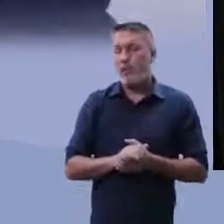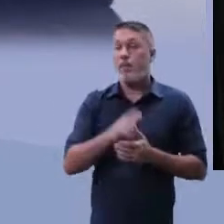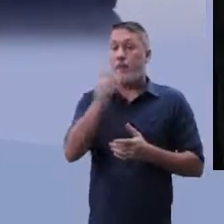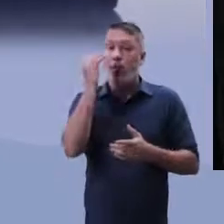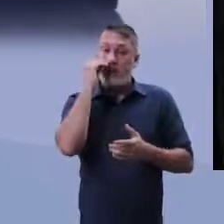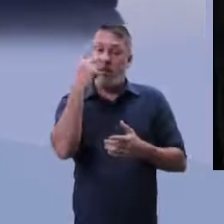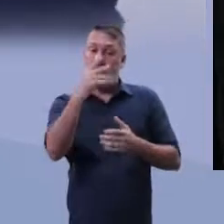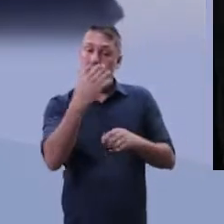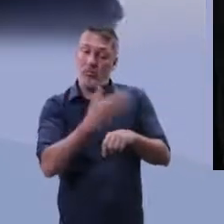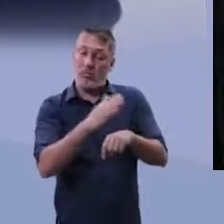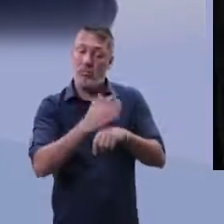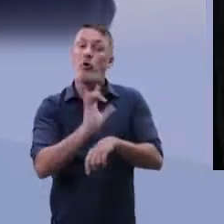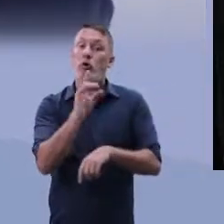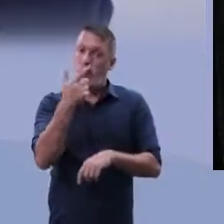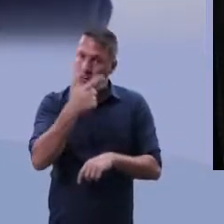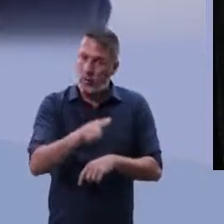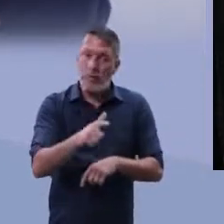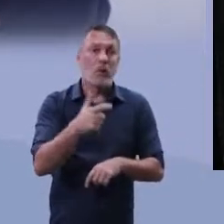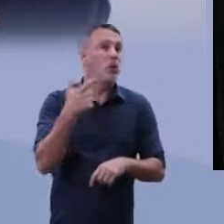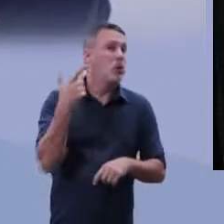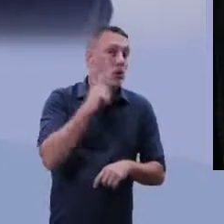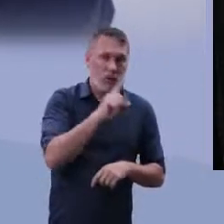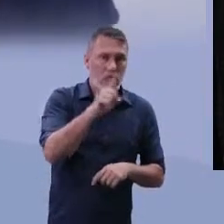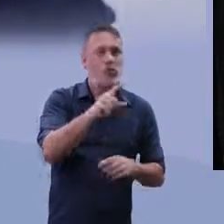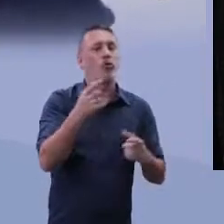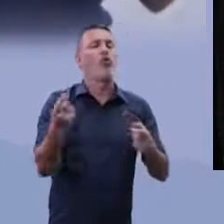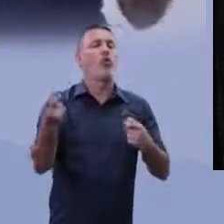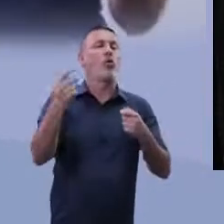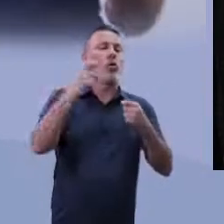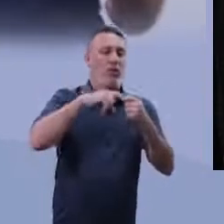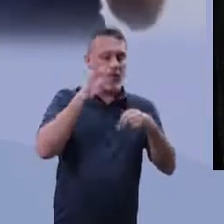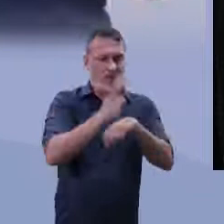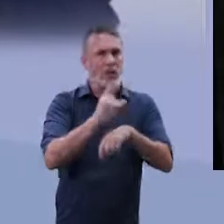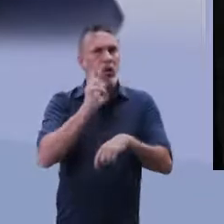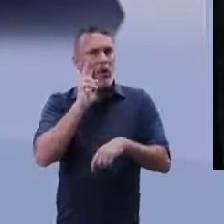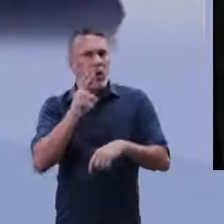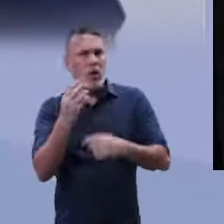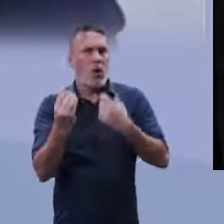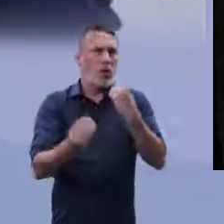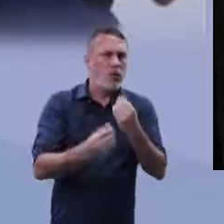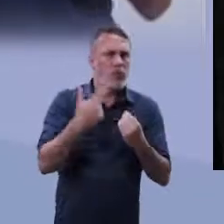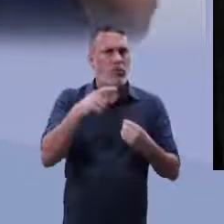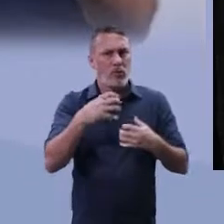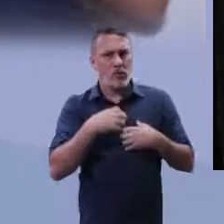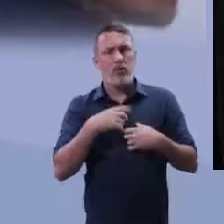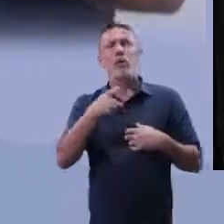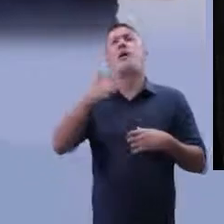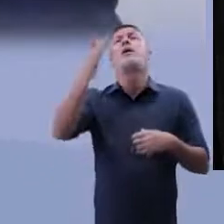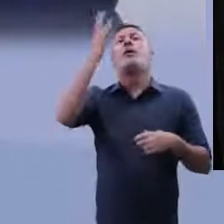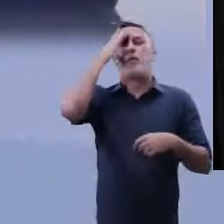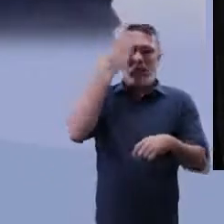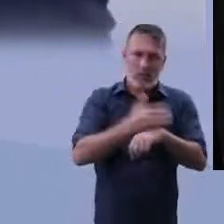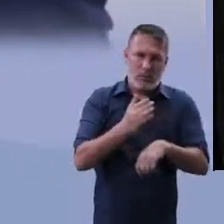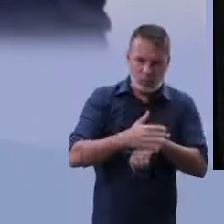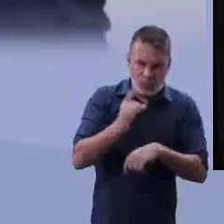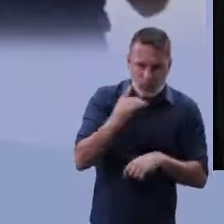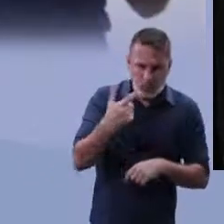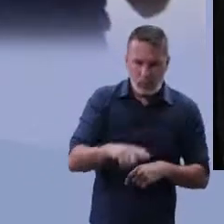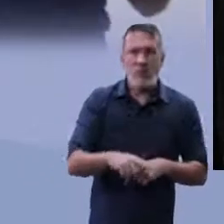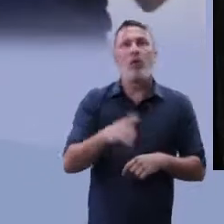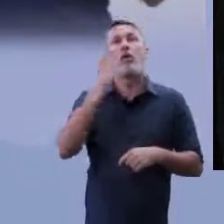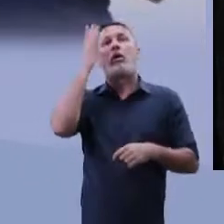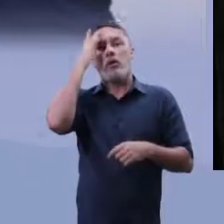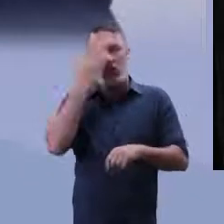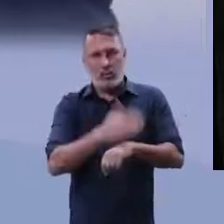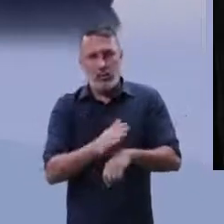certa, letra E. Tenta fazer a questão sozinho. Não conseguiu? Volta aqui no canal, olha a resposta. Amanhã você